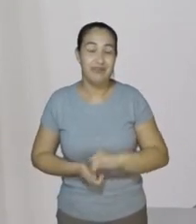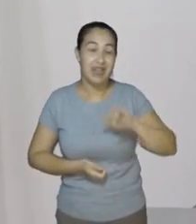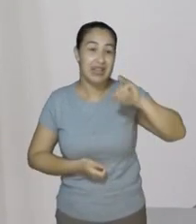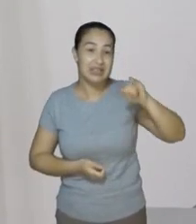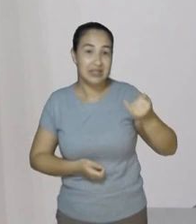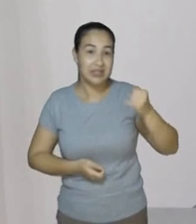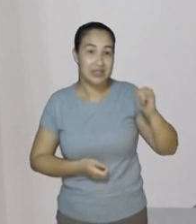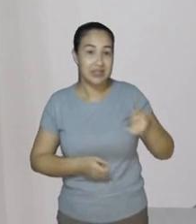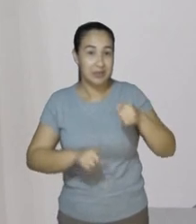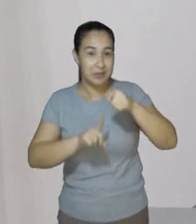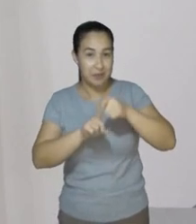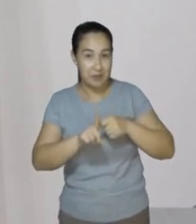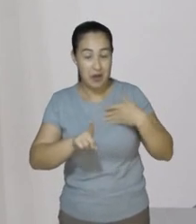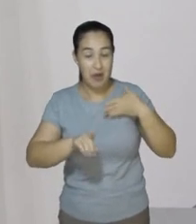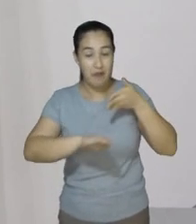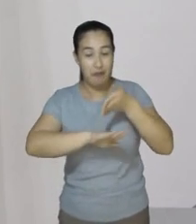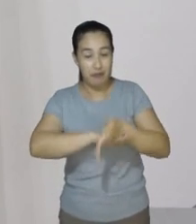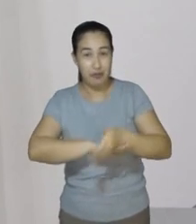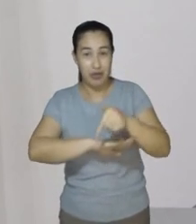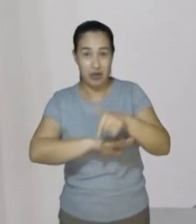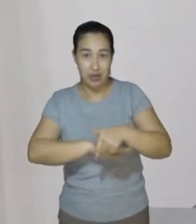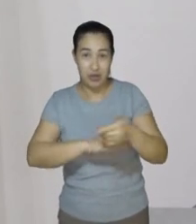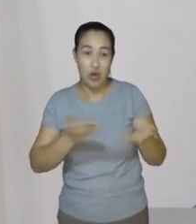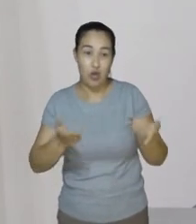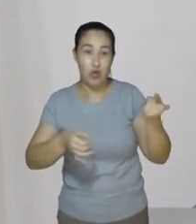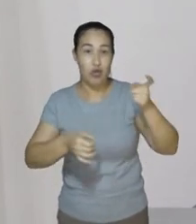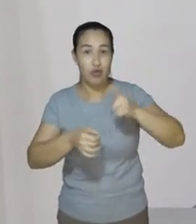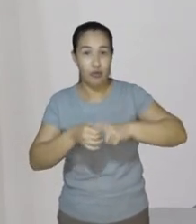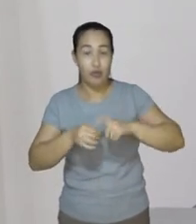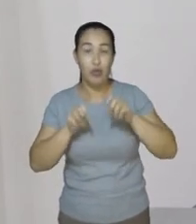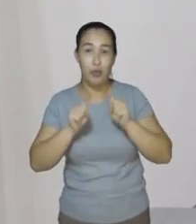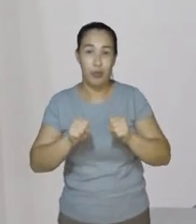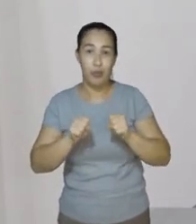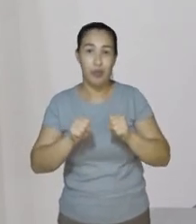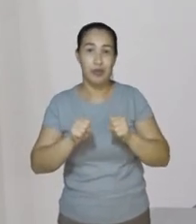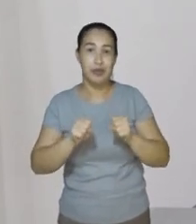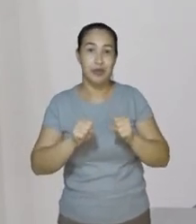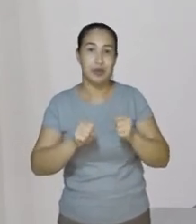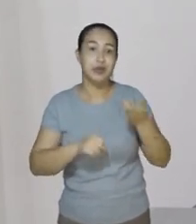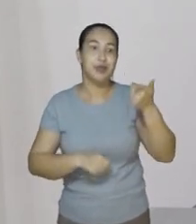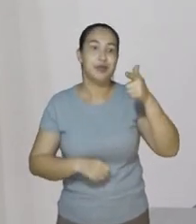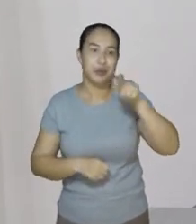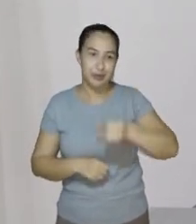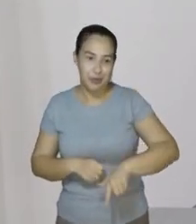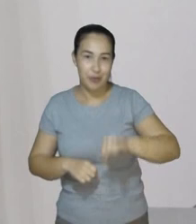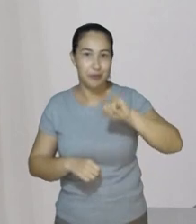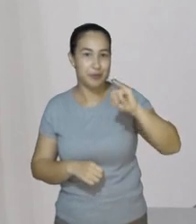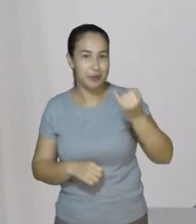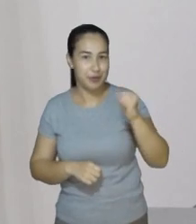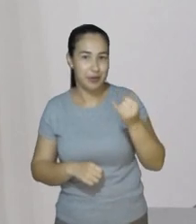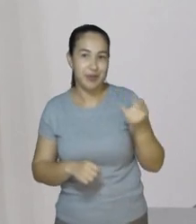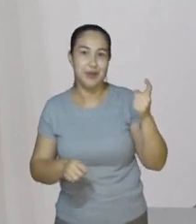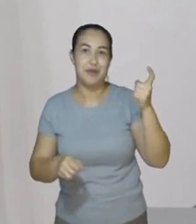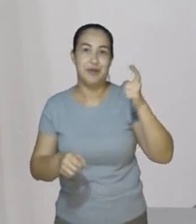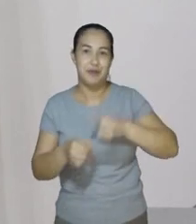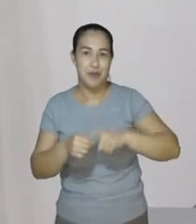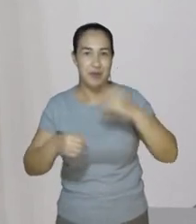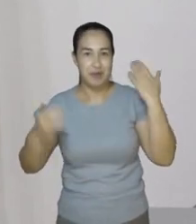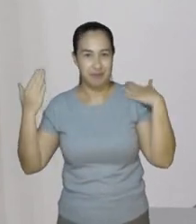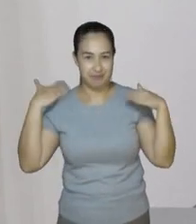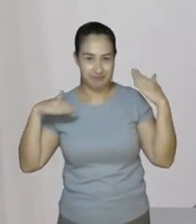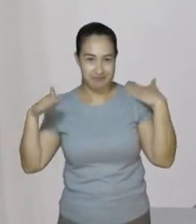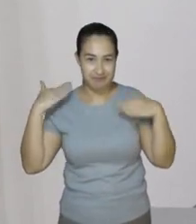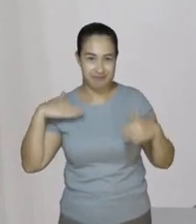minha esposa, retorno hoje e provavelmente estamos retornando para cá novamente no mês de janeiro. É assim a gente